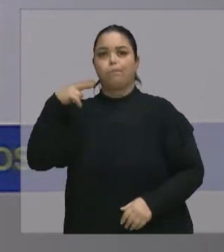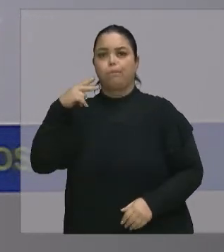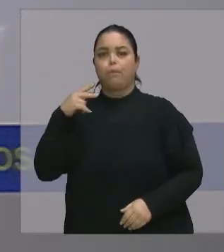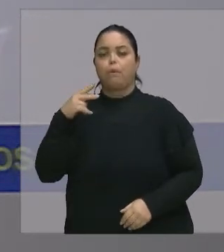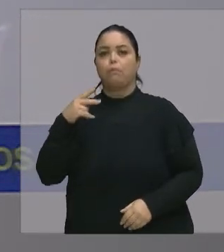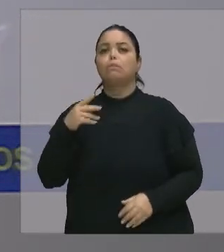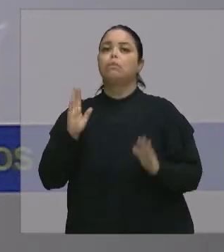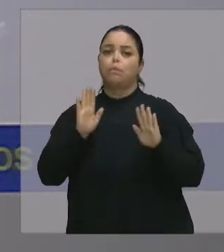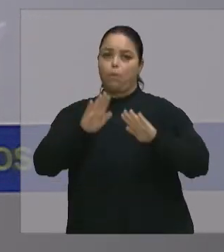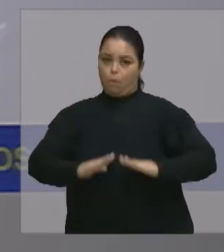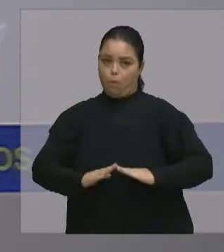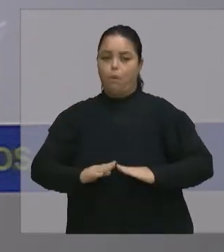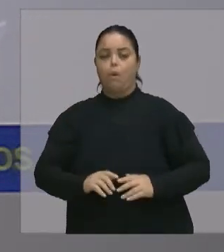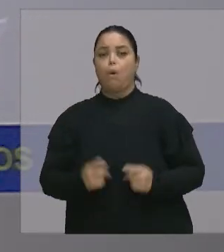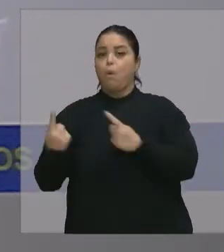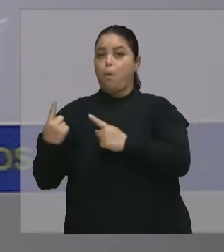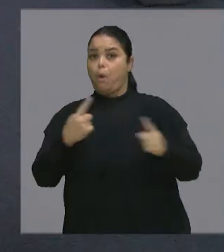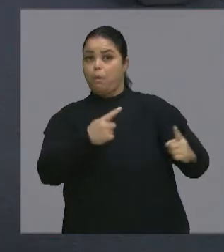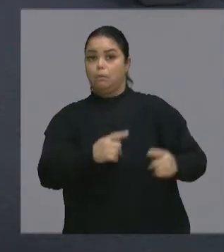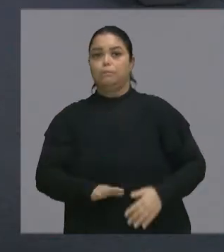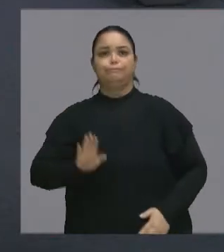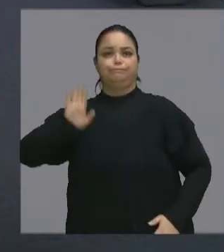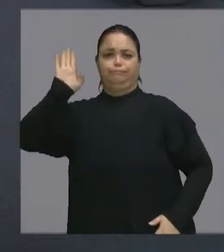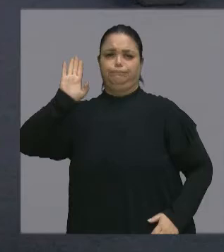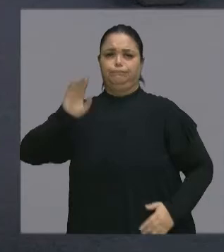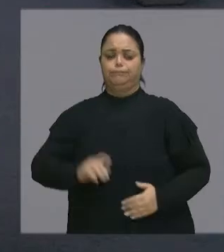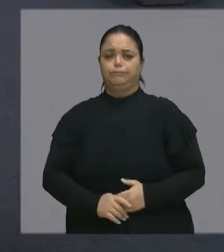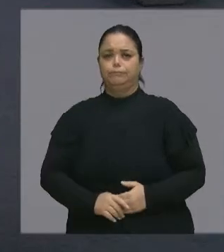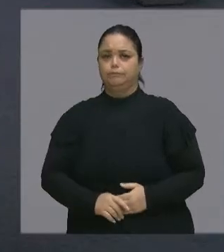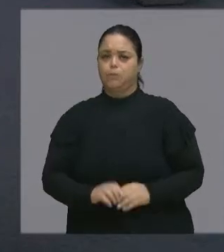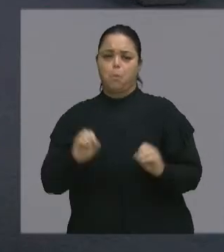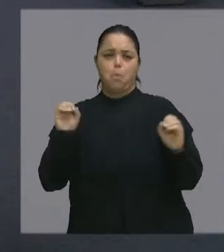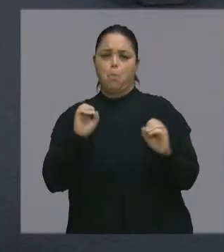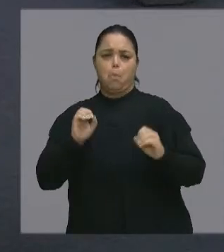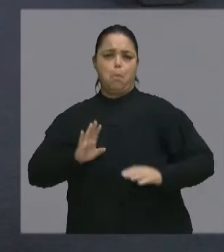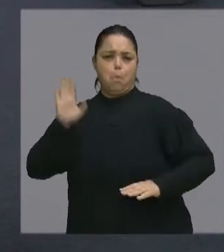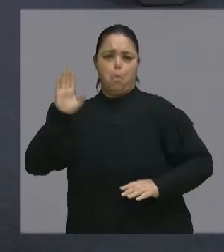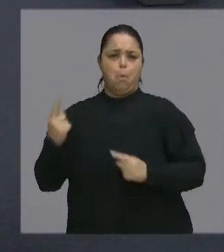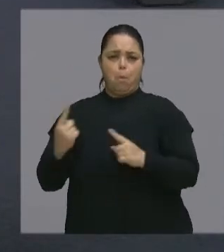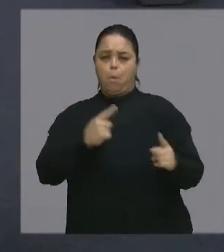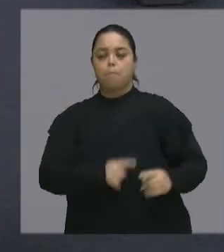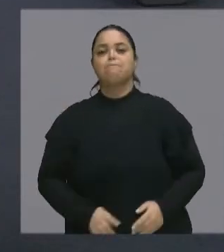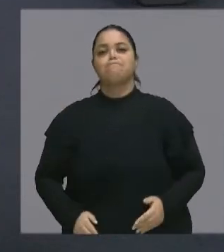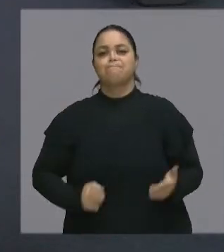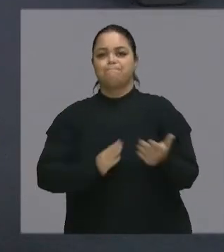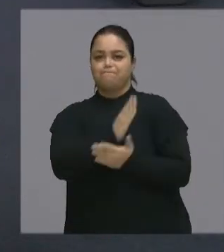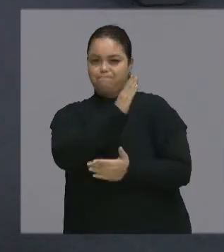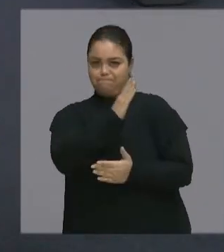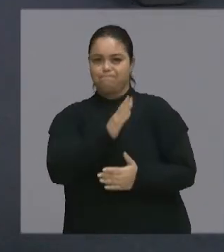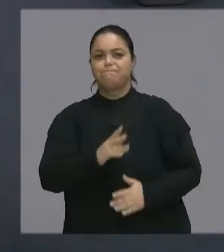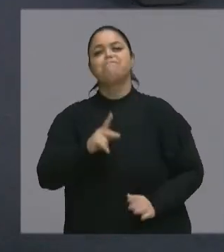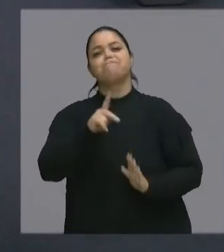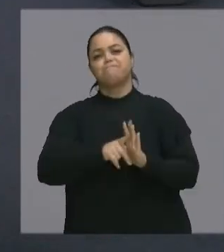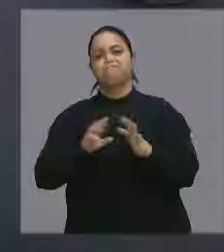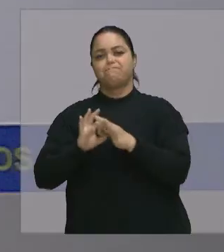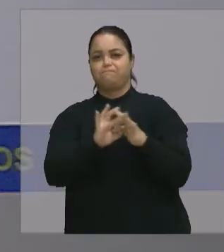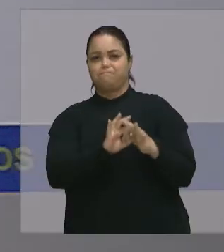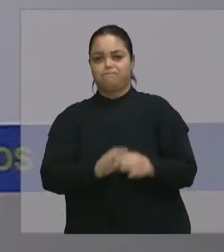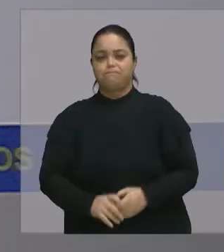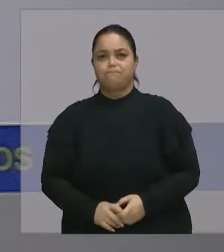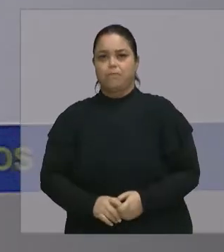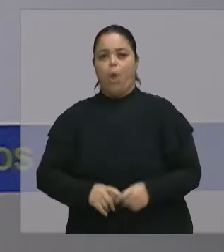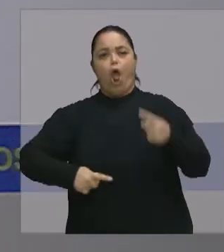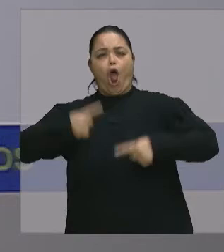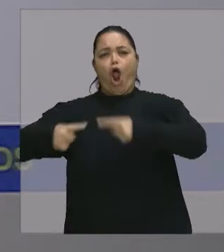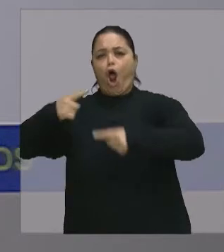como estão. Os contrários que se manifestem. Nenhuma manifestação contrária. Projeto aprovado por unanimidade. Em